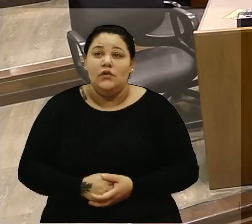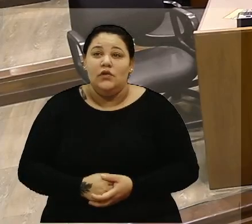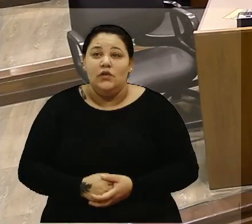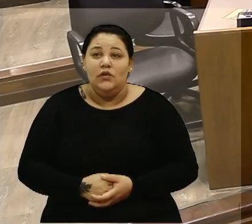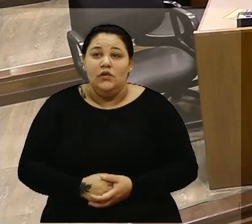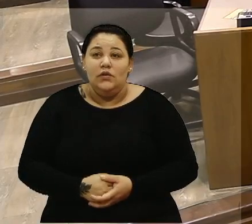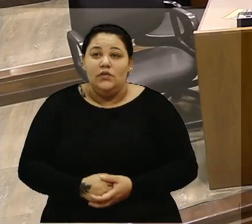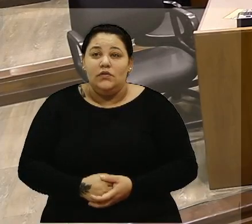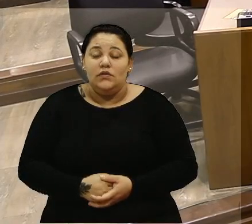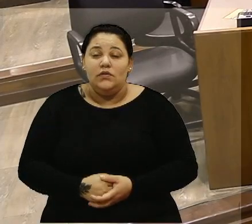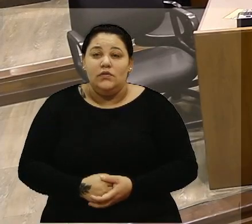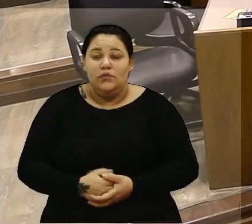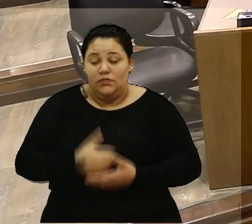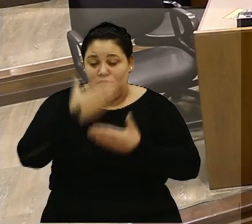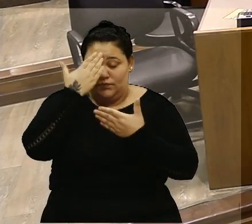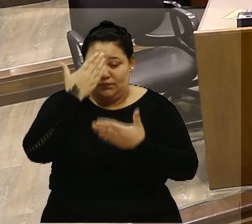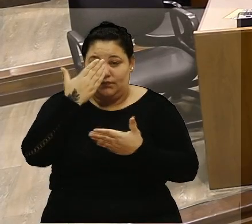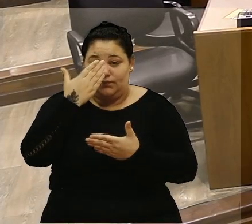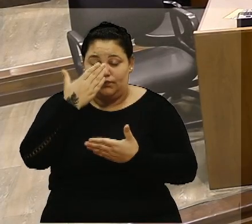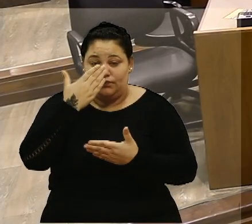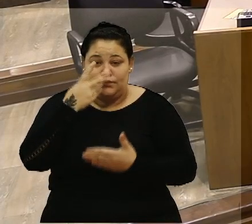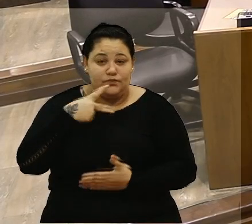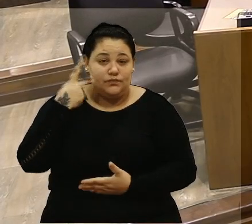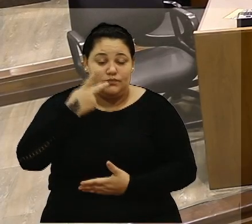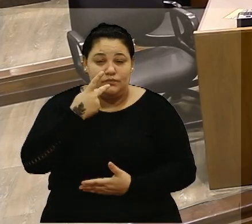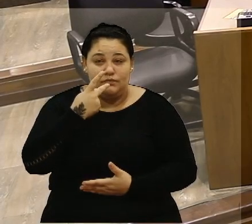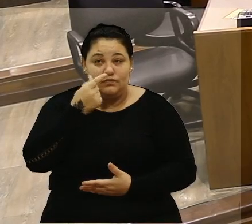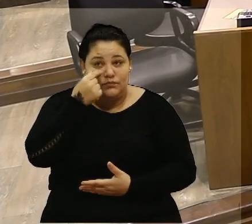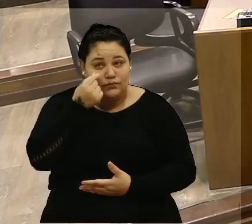Obrigado, vereador Frisso. Parabenizo o senhor